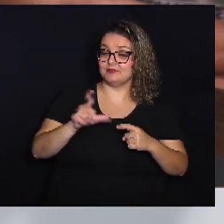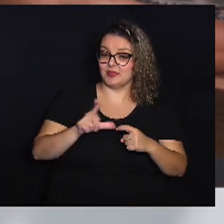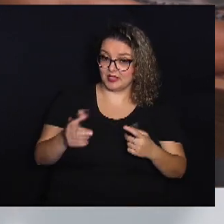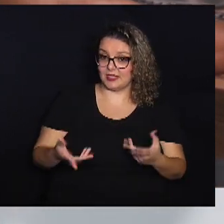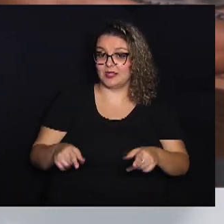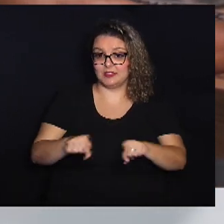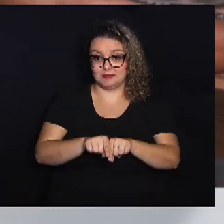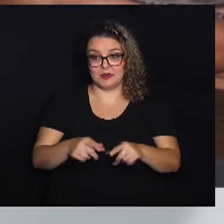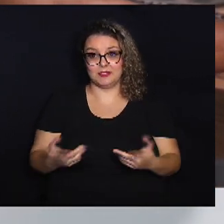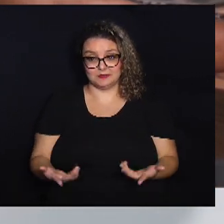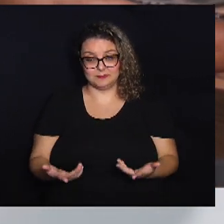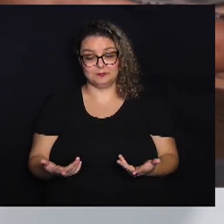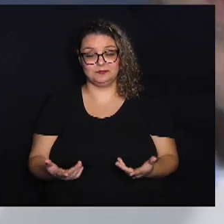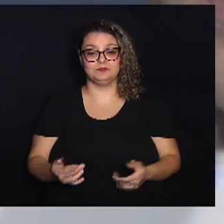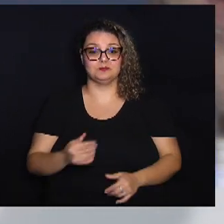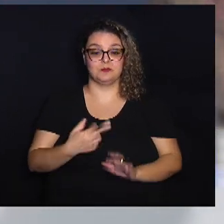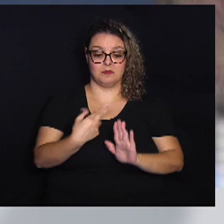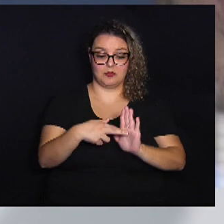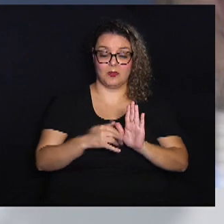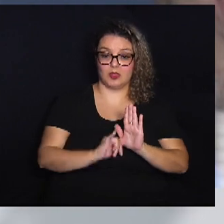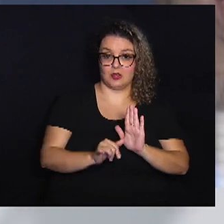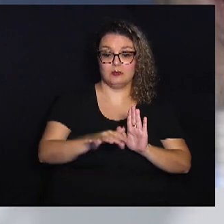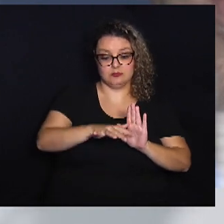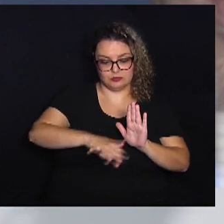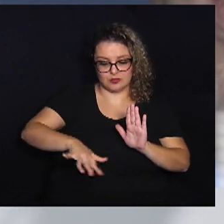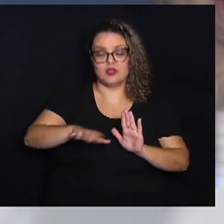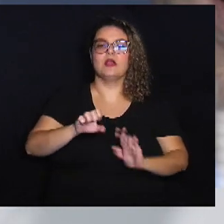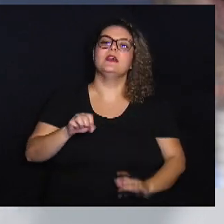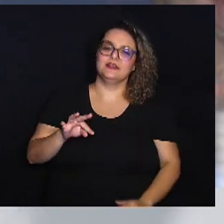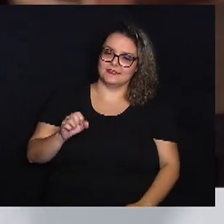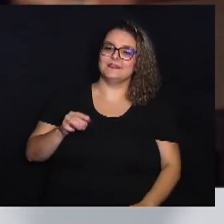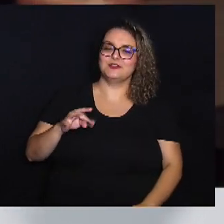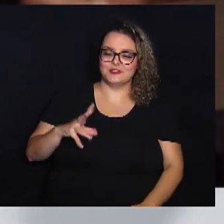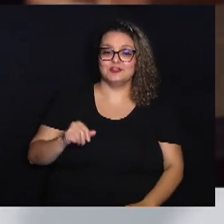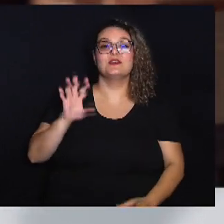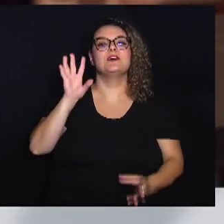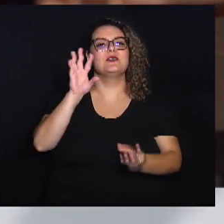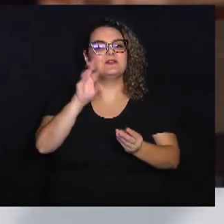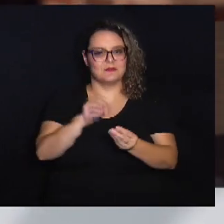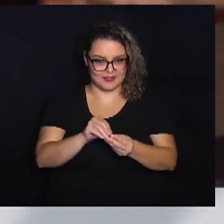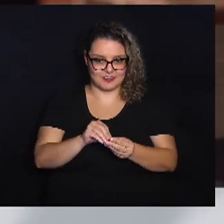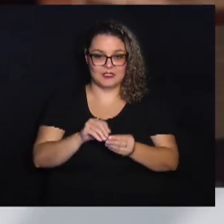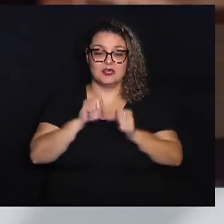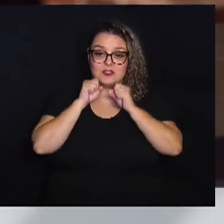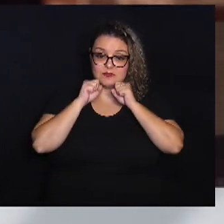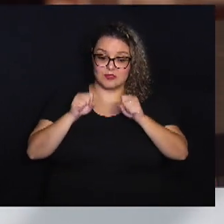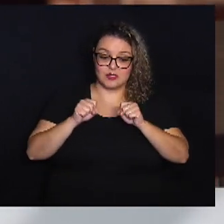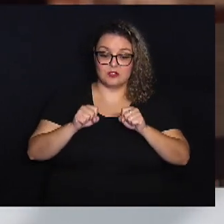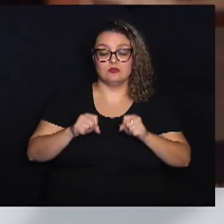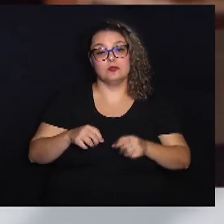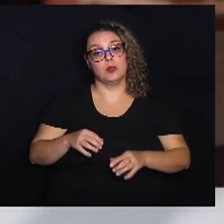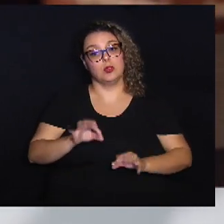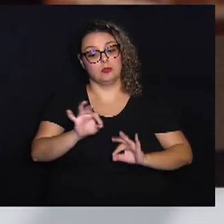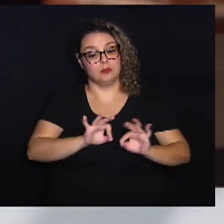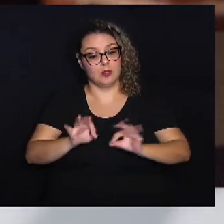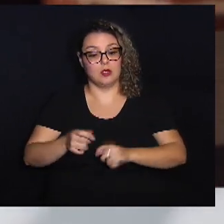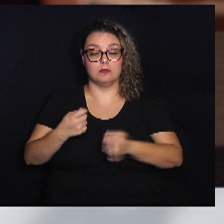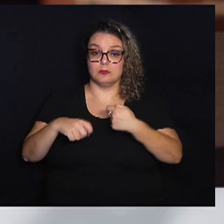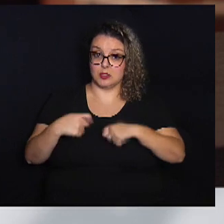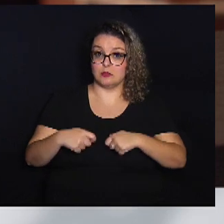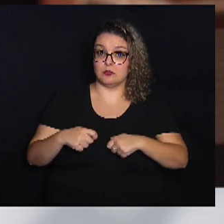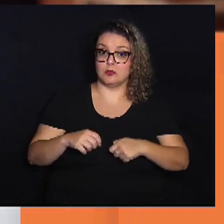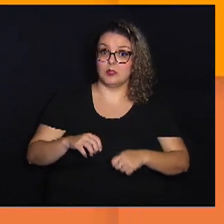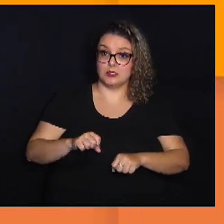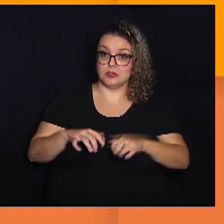respectivos. Além de emitir pareceres no campo da estatística. E para concluir, assessorar e dirigir órgãos e sessões